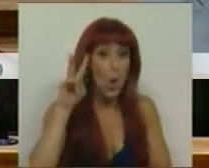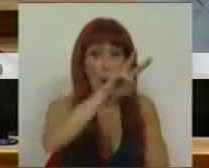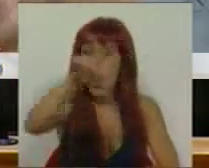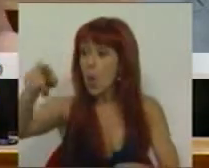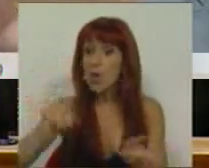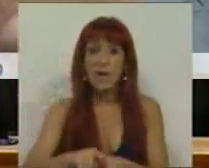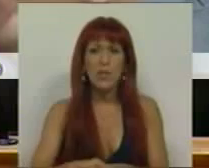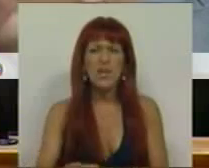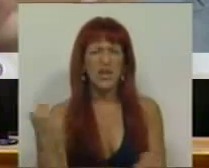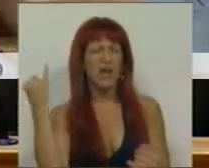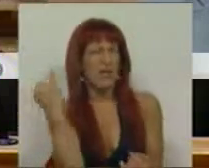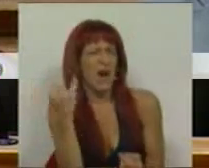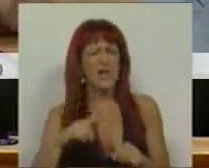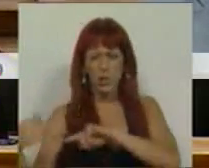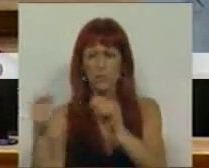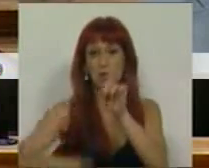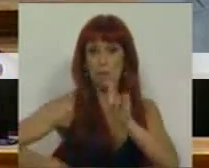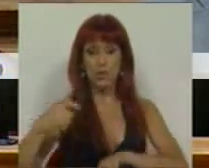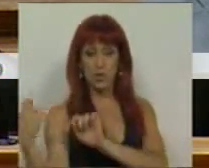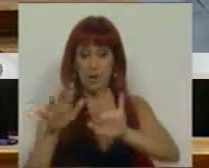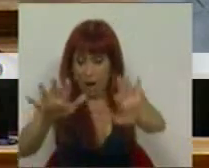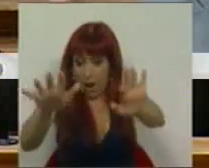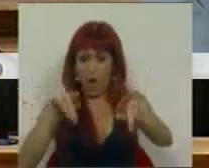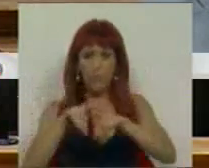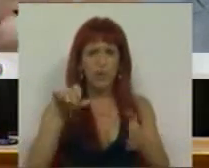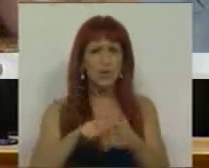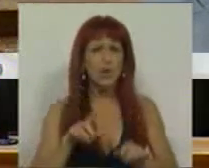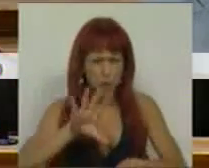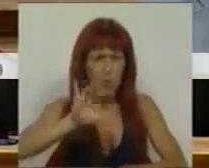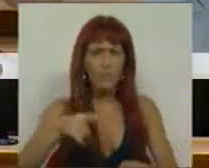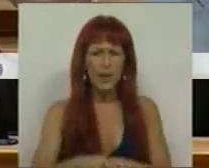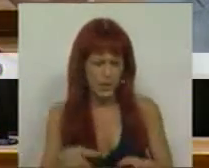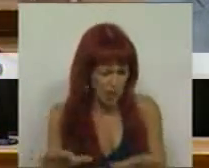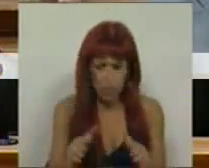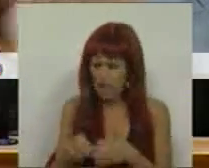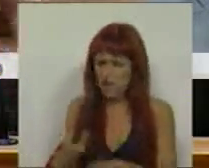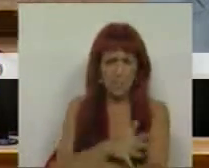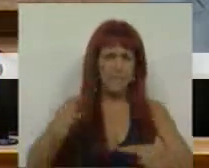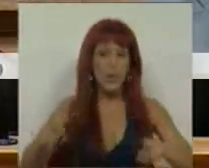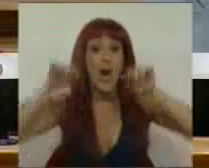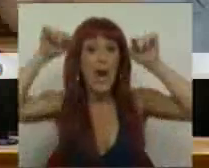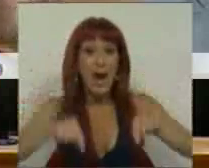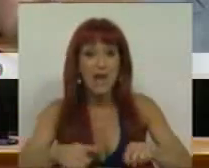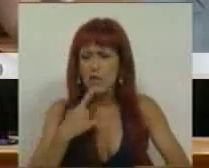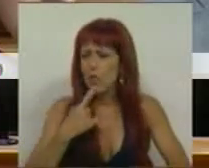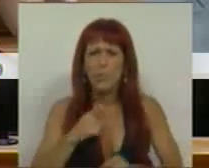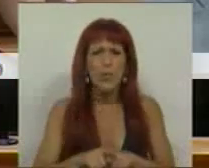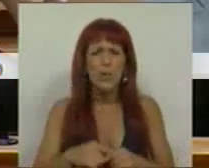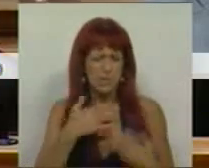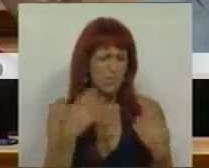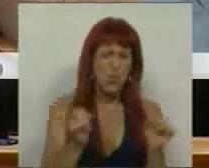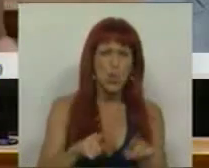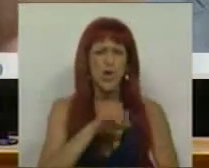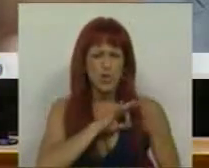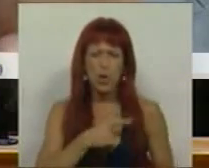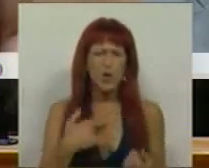olhando para a farsa que foi este debate, fugindo ao debate político central do país, das bancadas da maioria, esta enorme irresponsabilidade